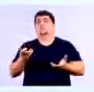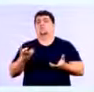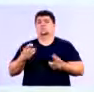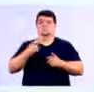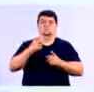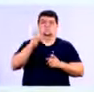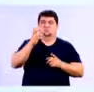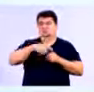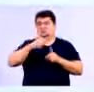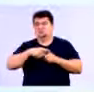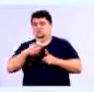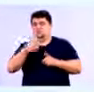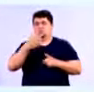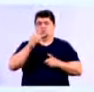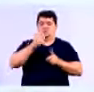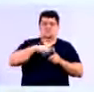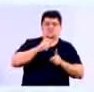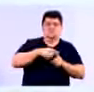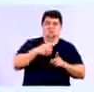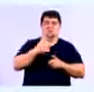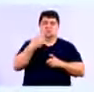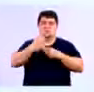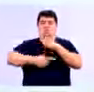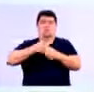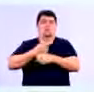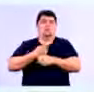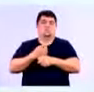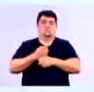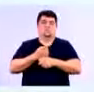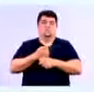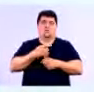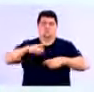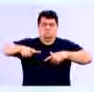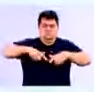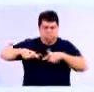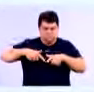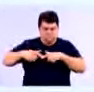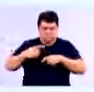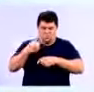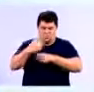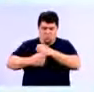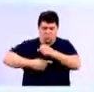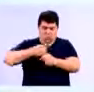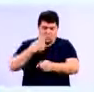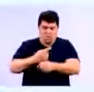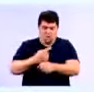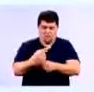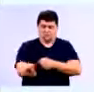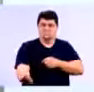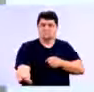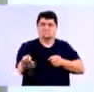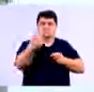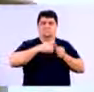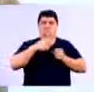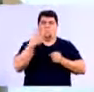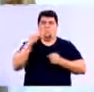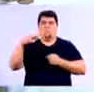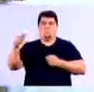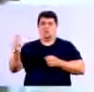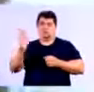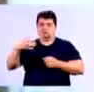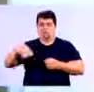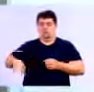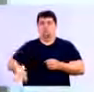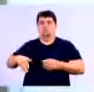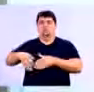meses, 10 meses, 12 meses. Aí voltou esse 1 milhão. A partir de agora que você vai ter seu lucro. Então, esse payback